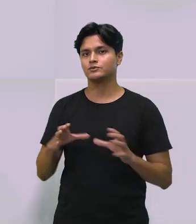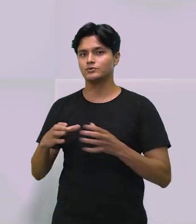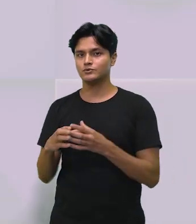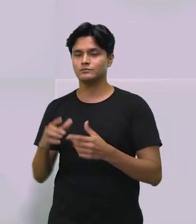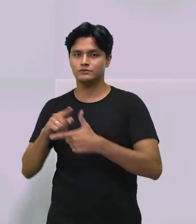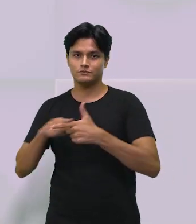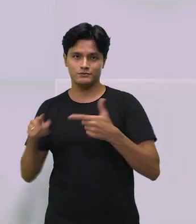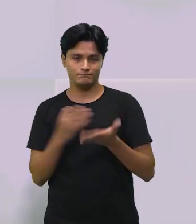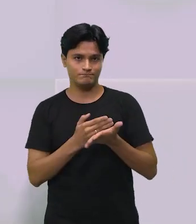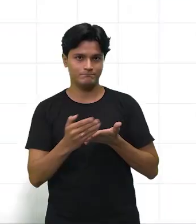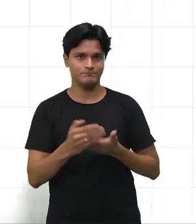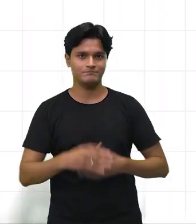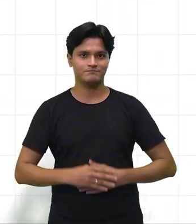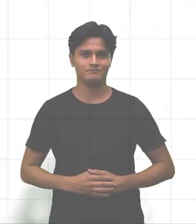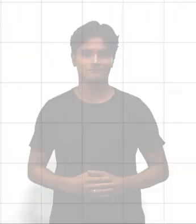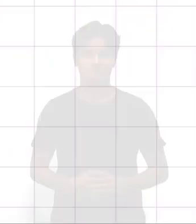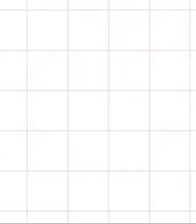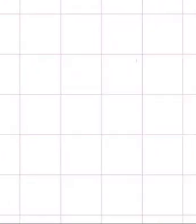Atenção!